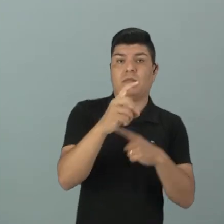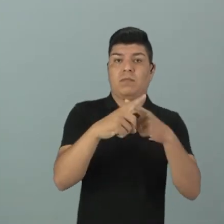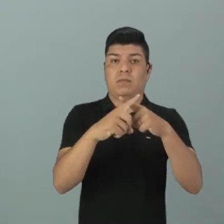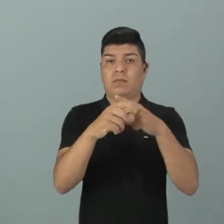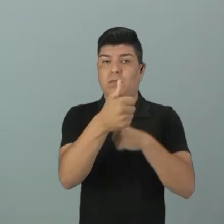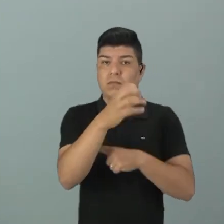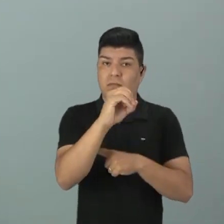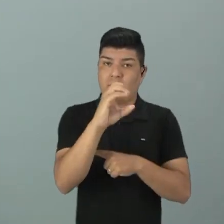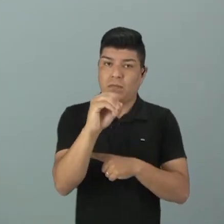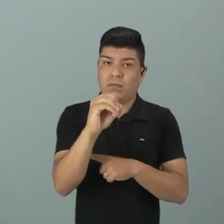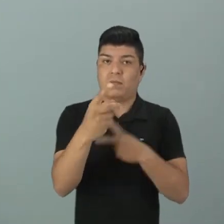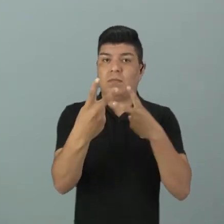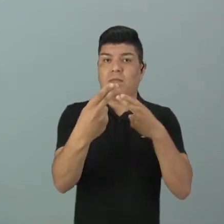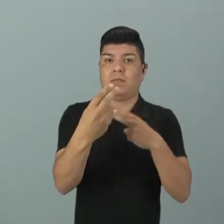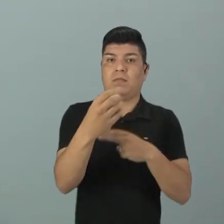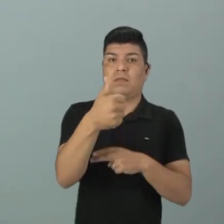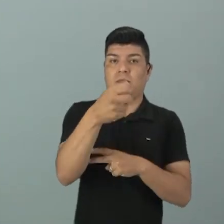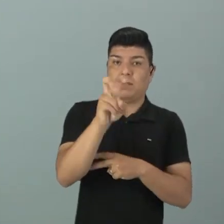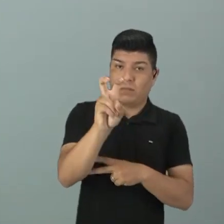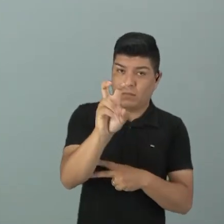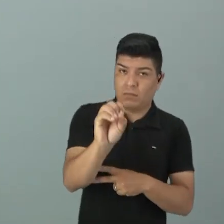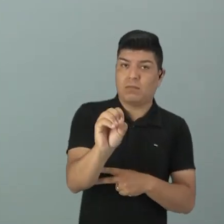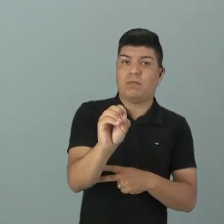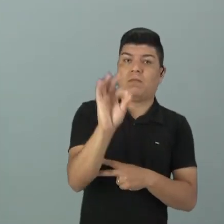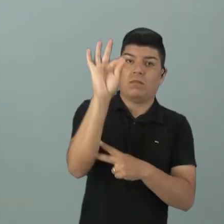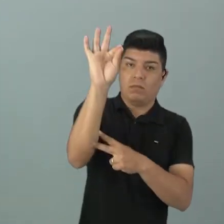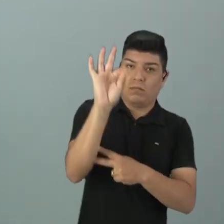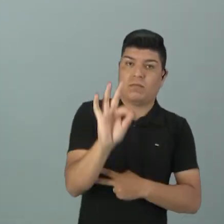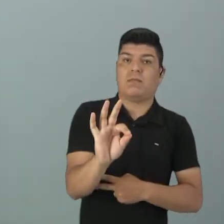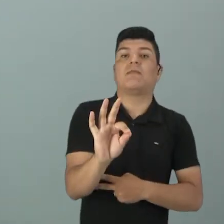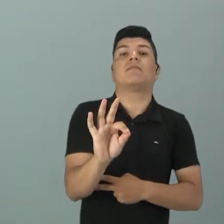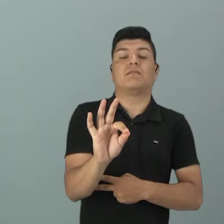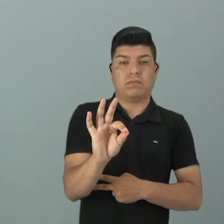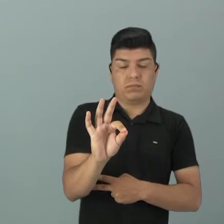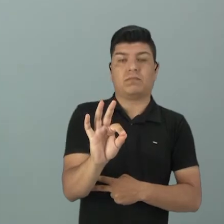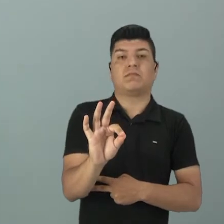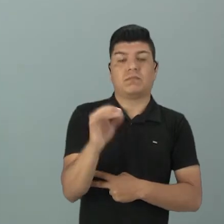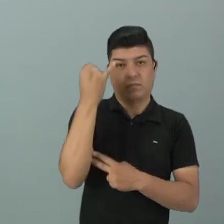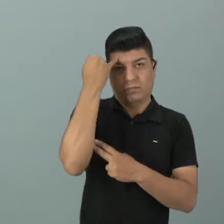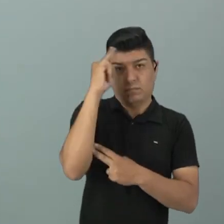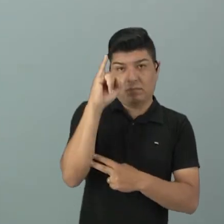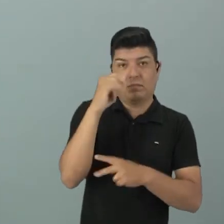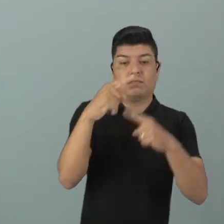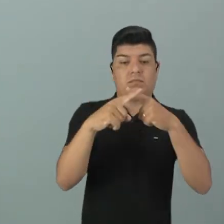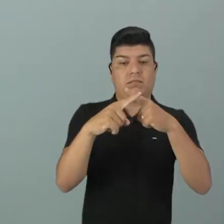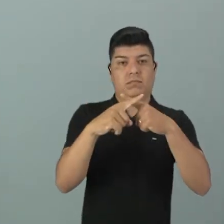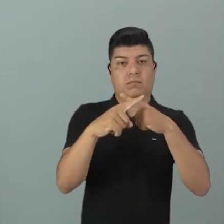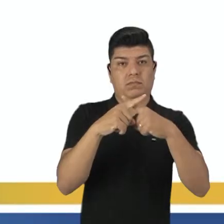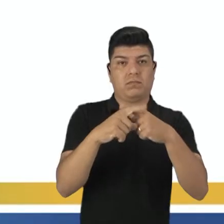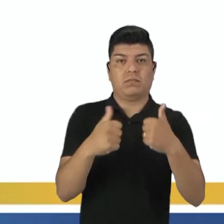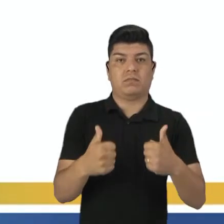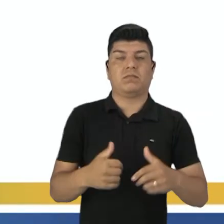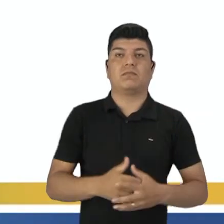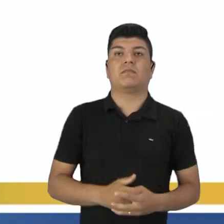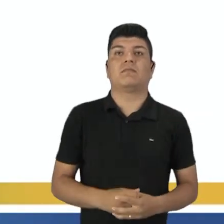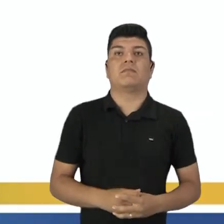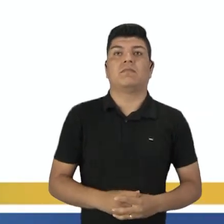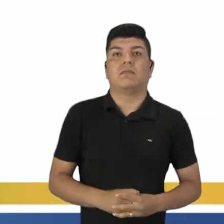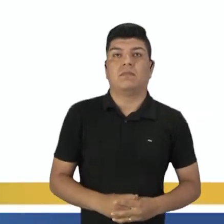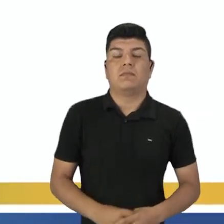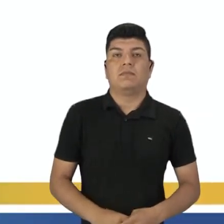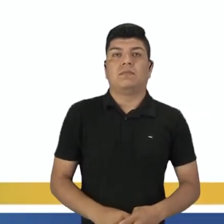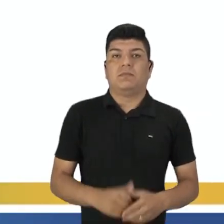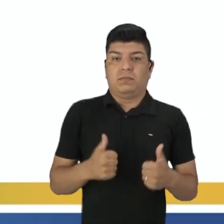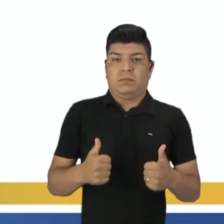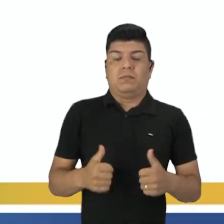dar igual a 50, né? 50%, que dá essa ideia de multiplicação por 100, tá certo?